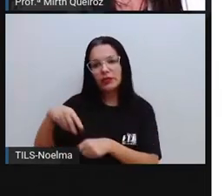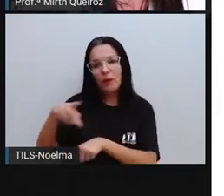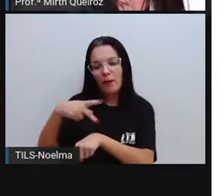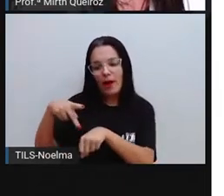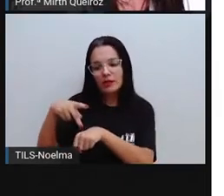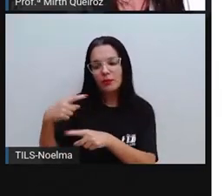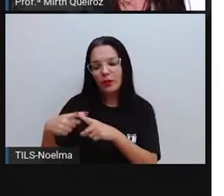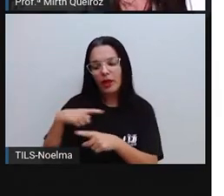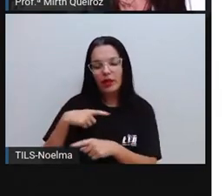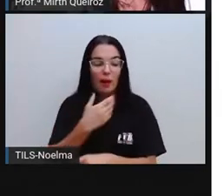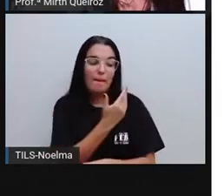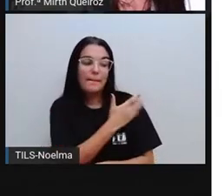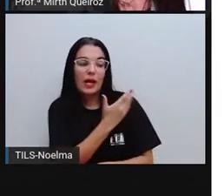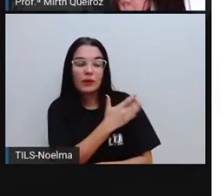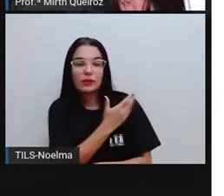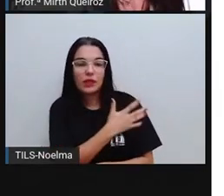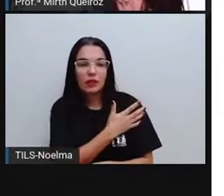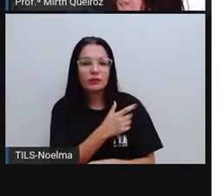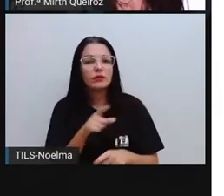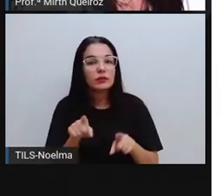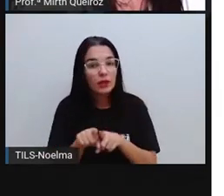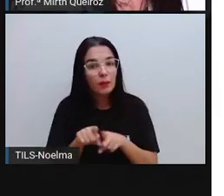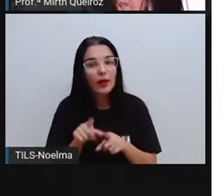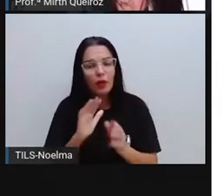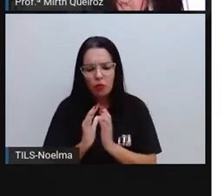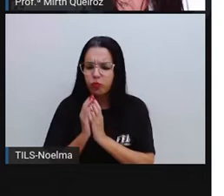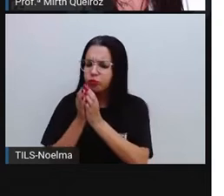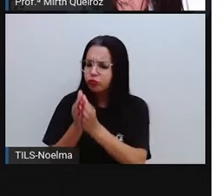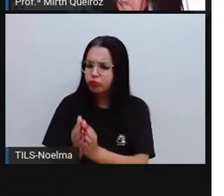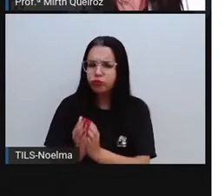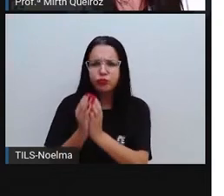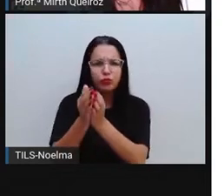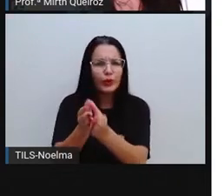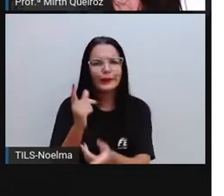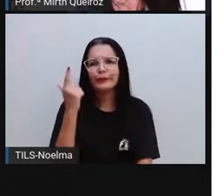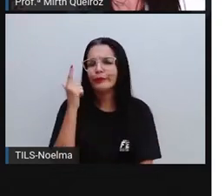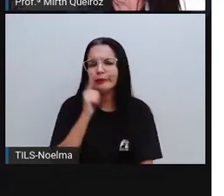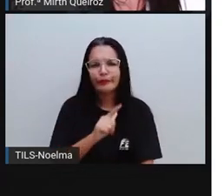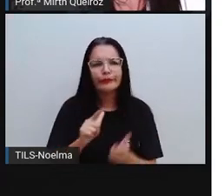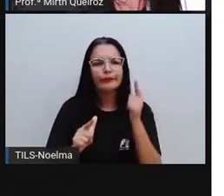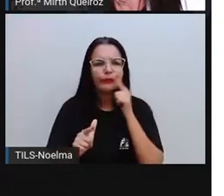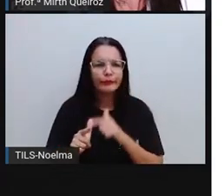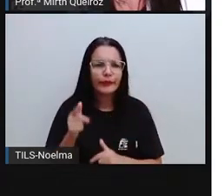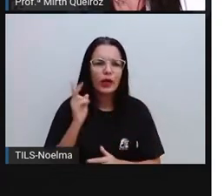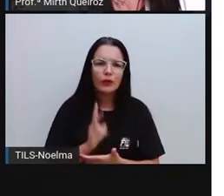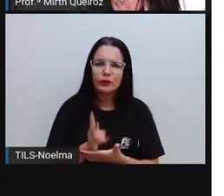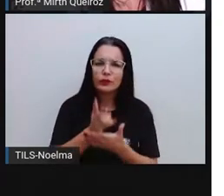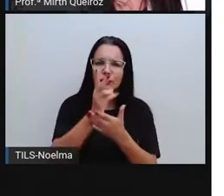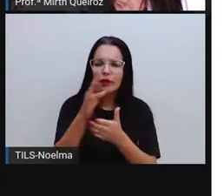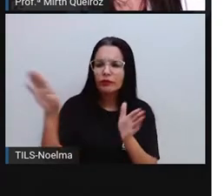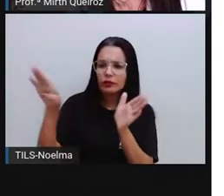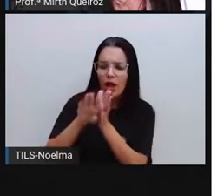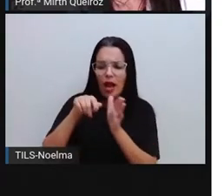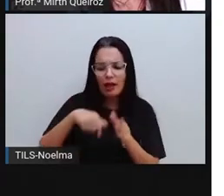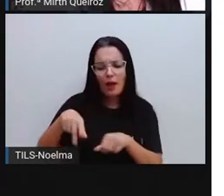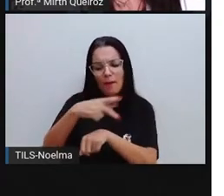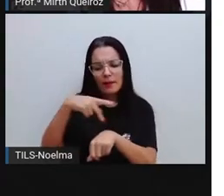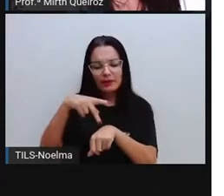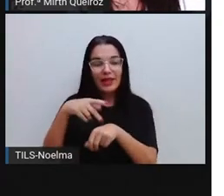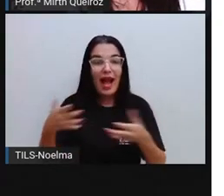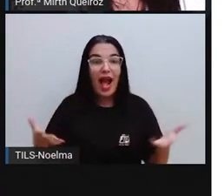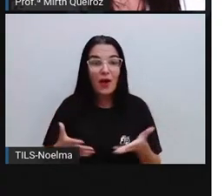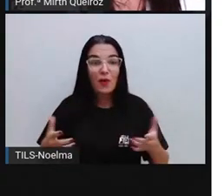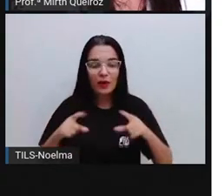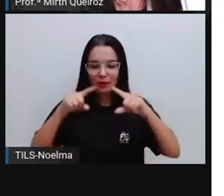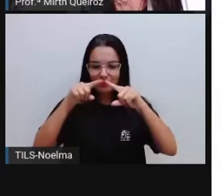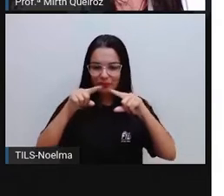aí. Mas, apesar disso, outros navios continuaram a chegar no país. E aí a gente vem falando sobre os